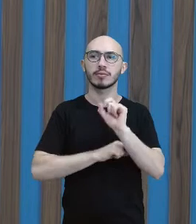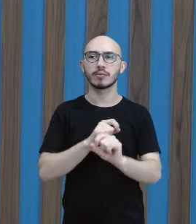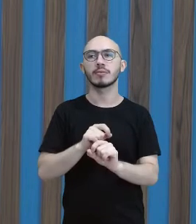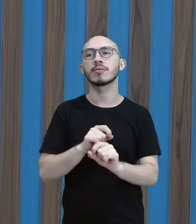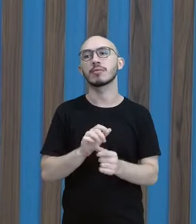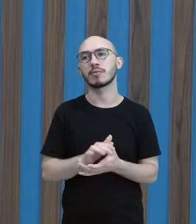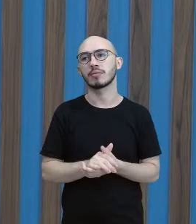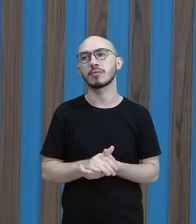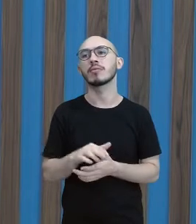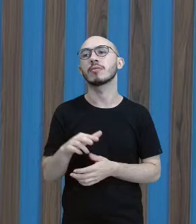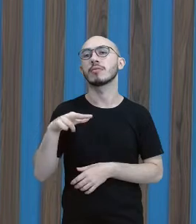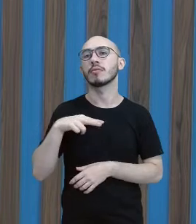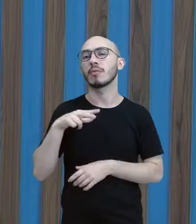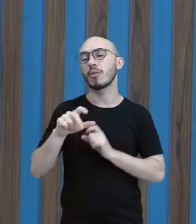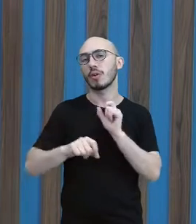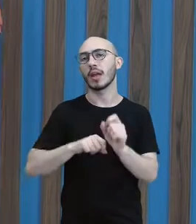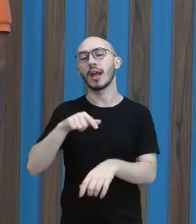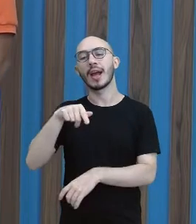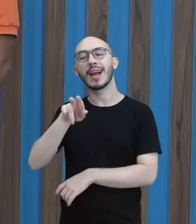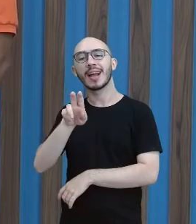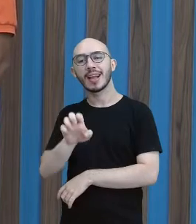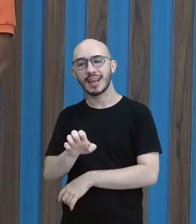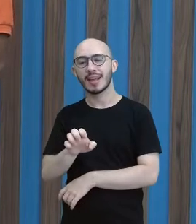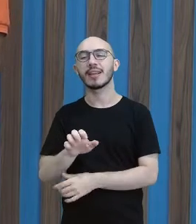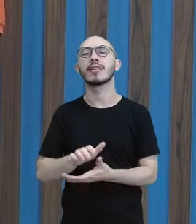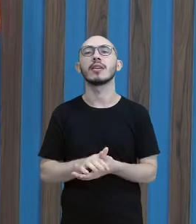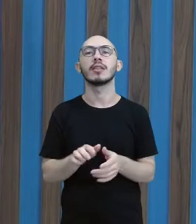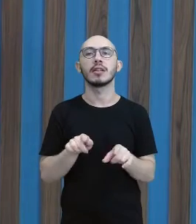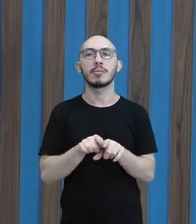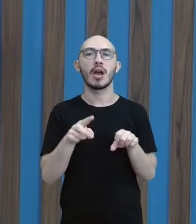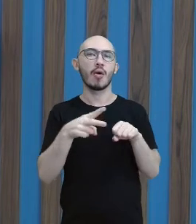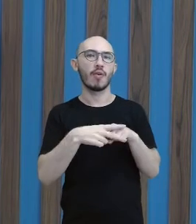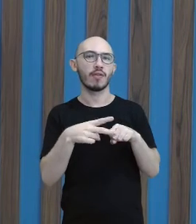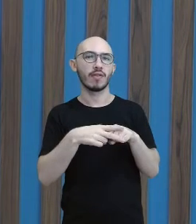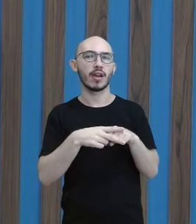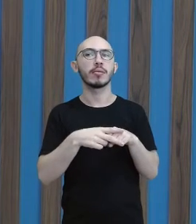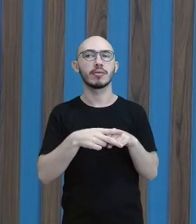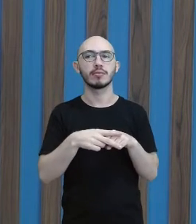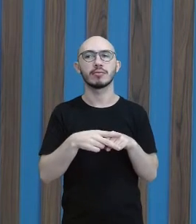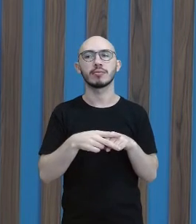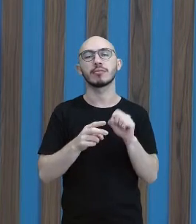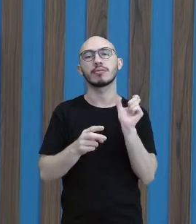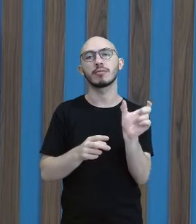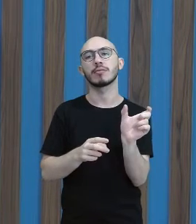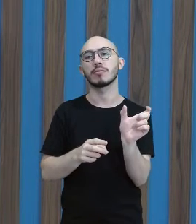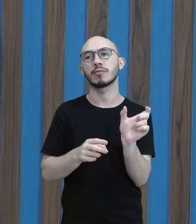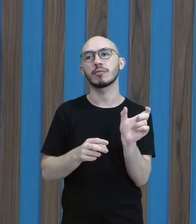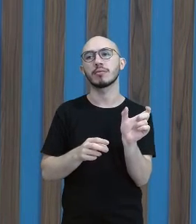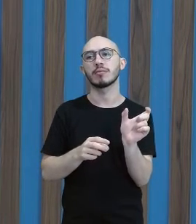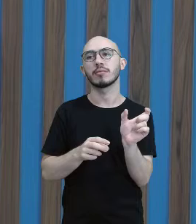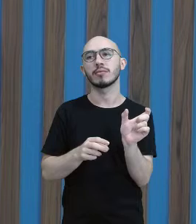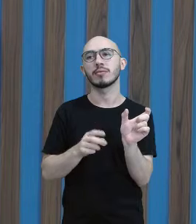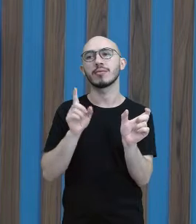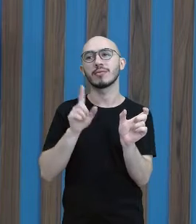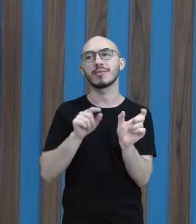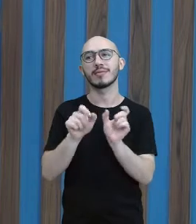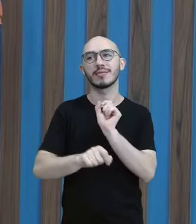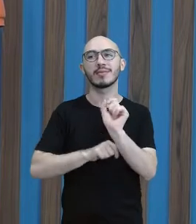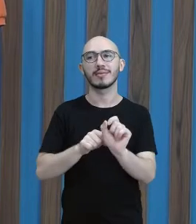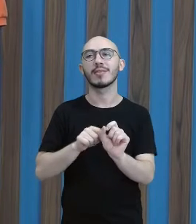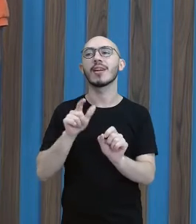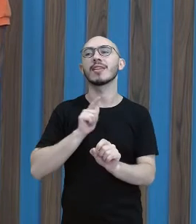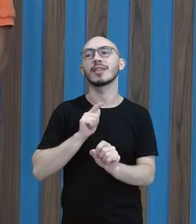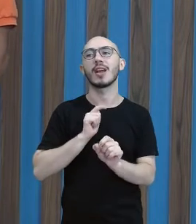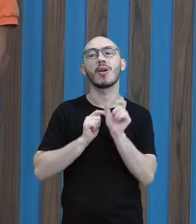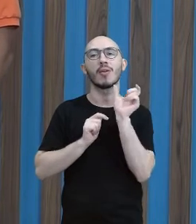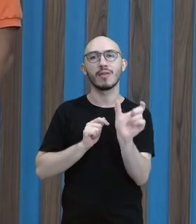pronome relativo que, eu tenho o verbo no infinitivo. No infinitivo não, minha gente, no modo